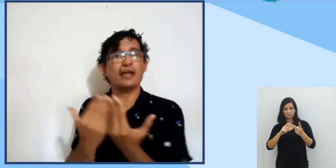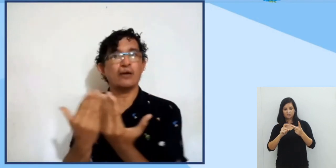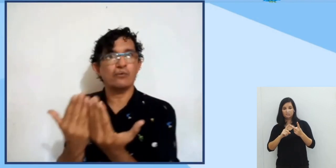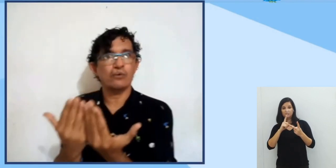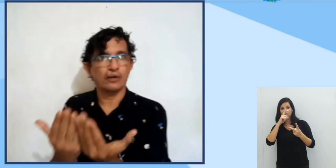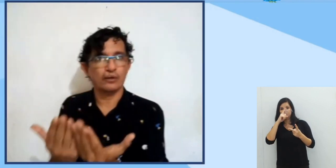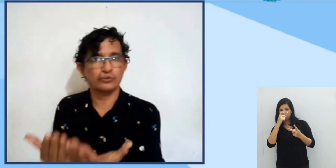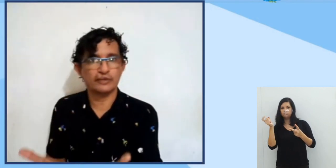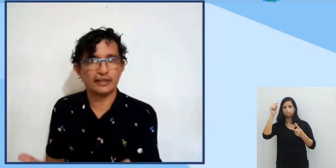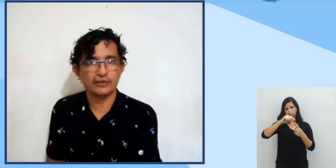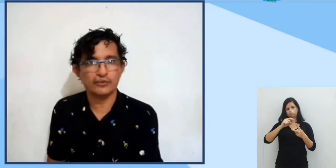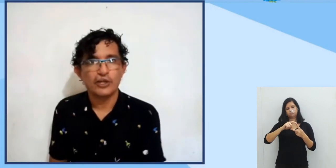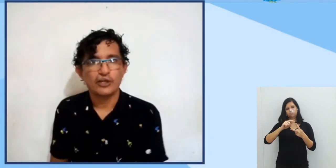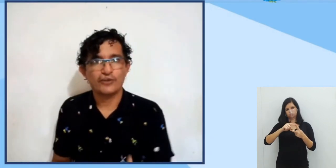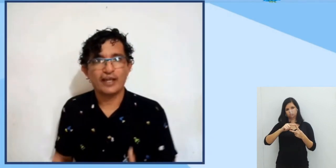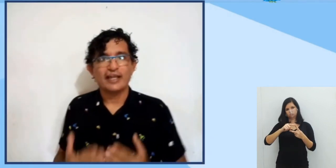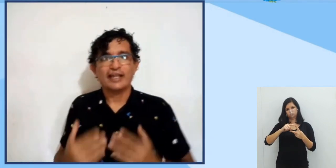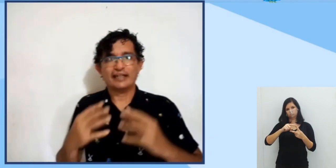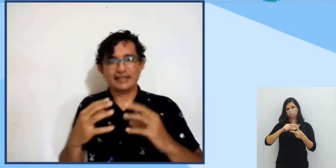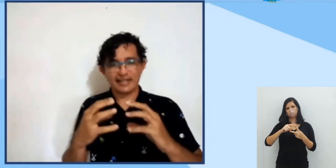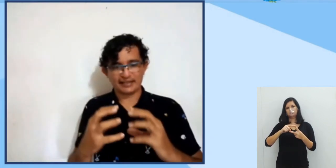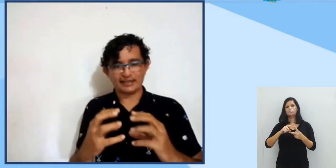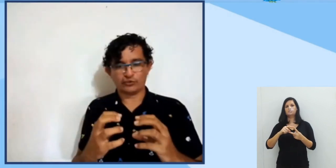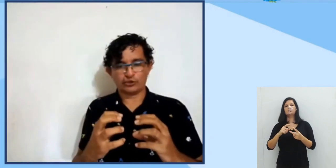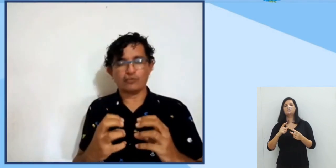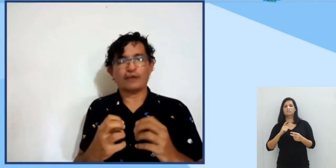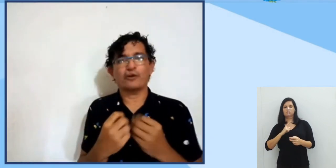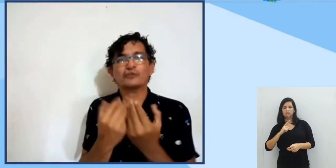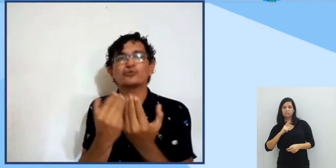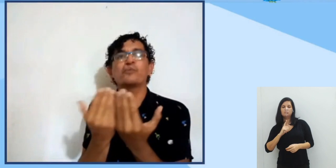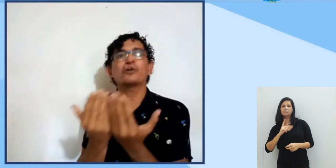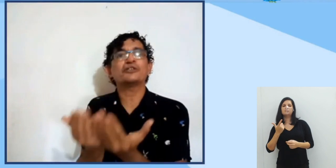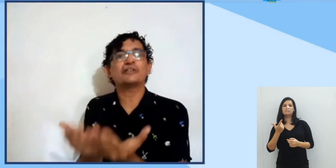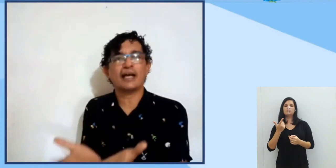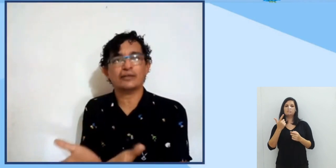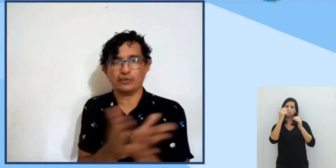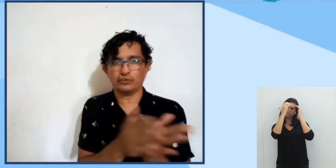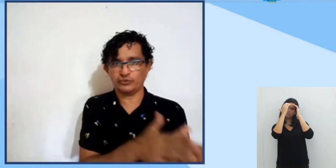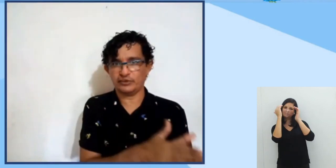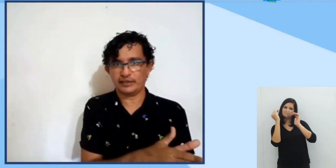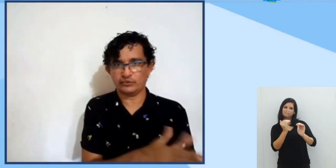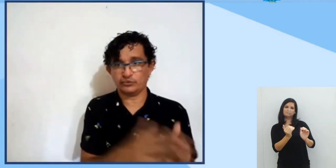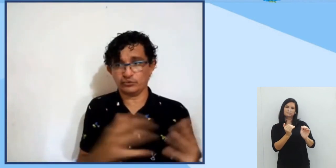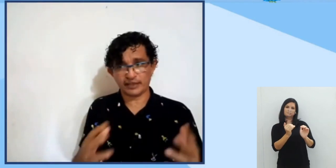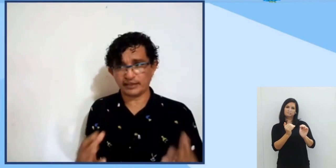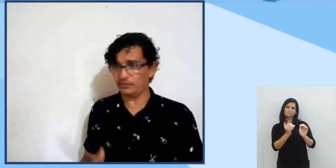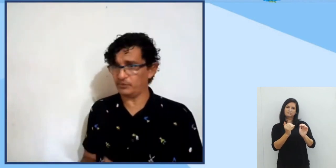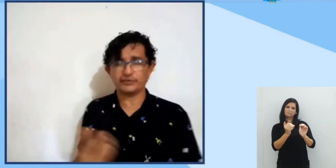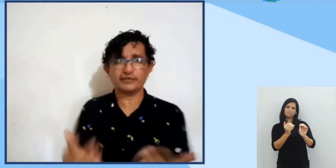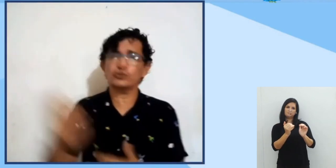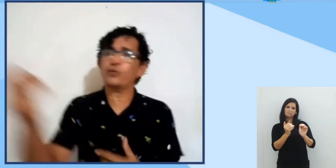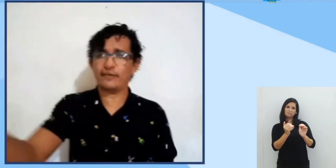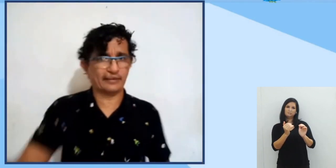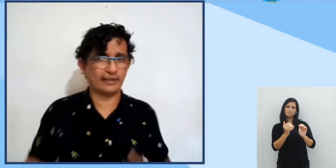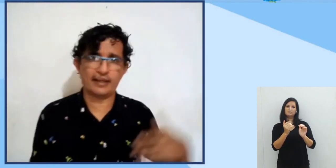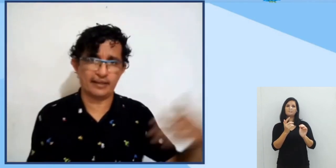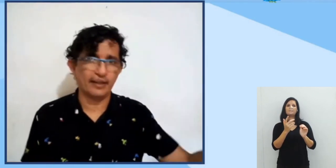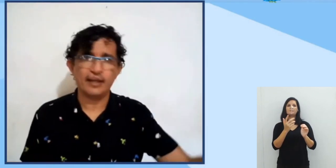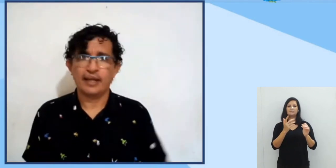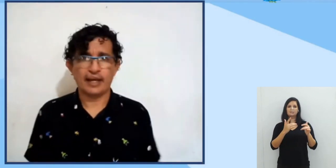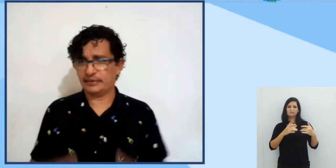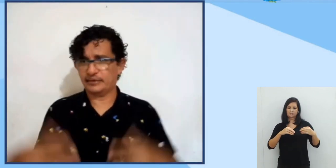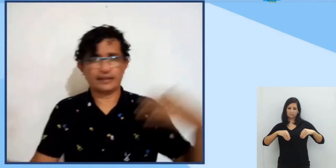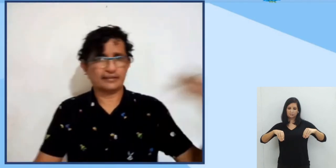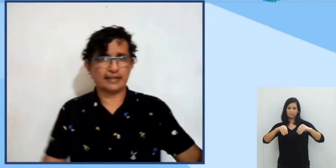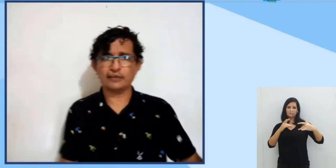ser fiel ao suzerano, não é? Ele era de alguma forma subordinado ao suzerano. O suzerano muitas vezes doava a